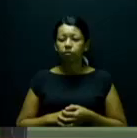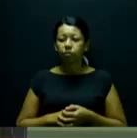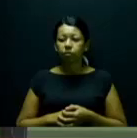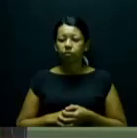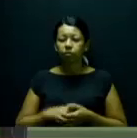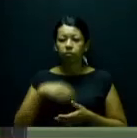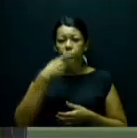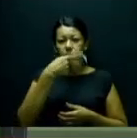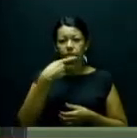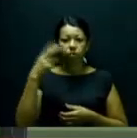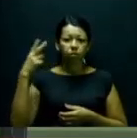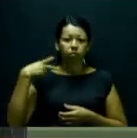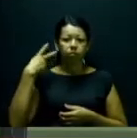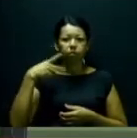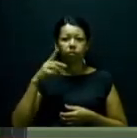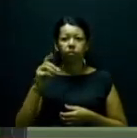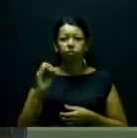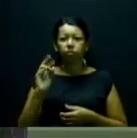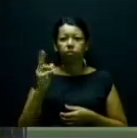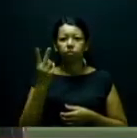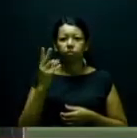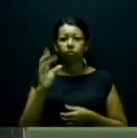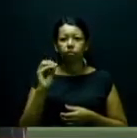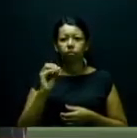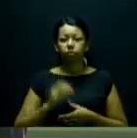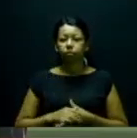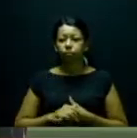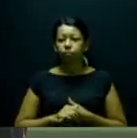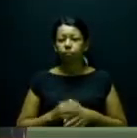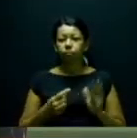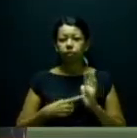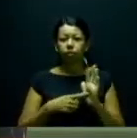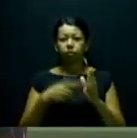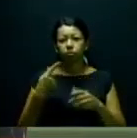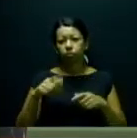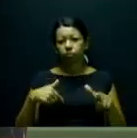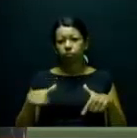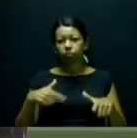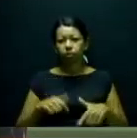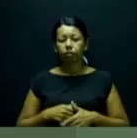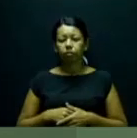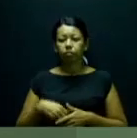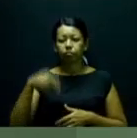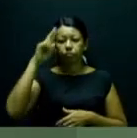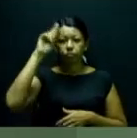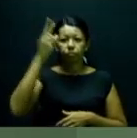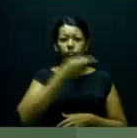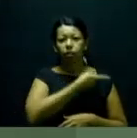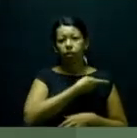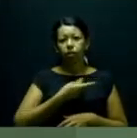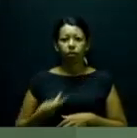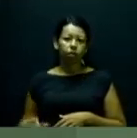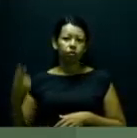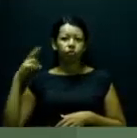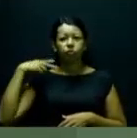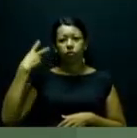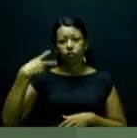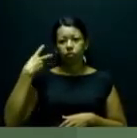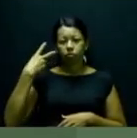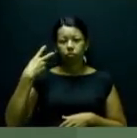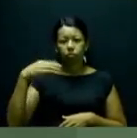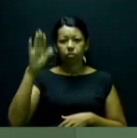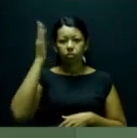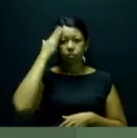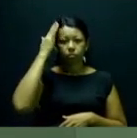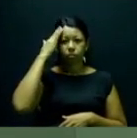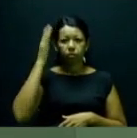Com a palavra, vereador Adeildo Leodoro Dinho, apresentação dos seus trabalhos. Senhor presidente, nobres pares,